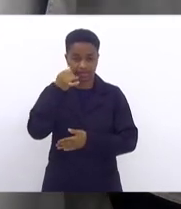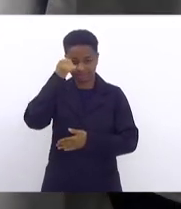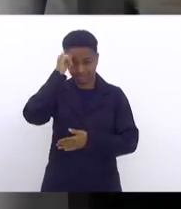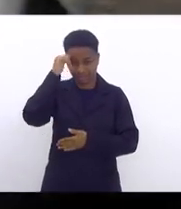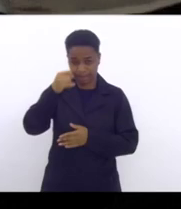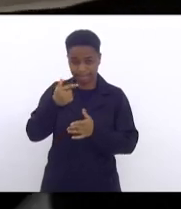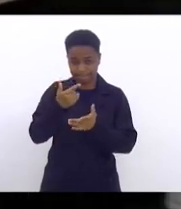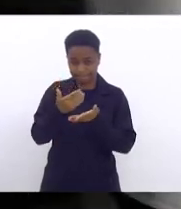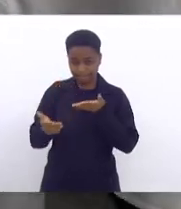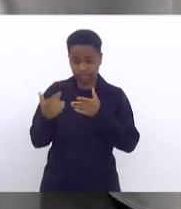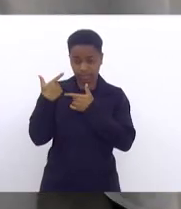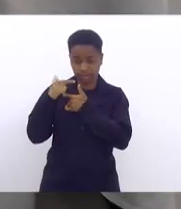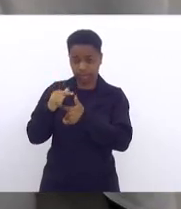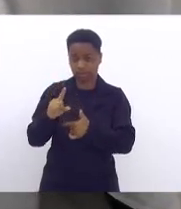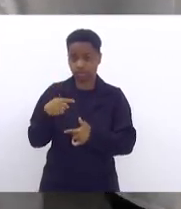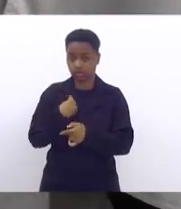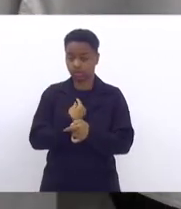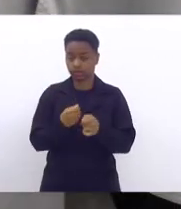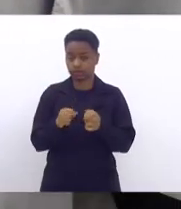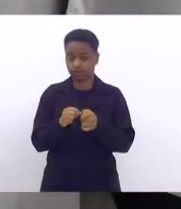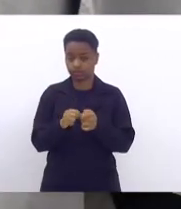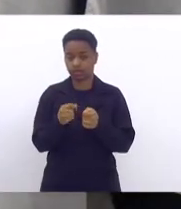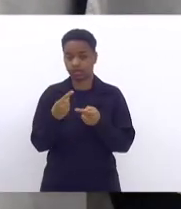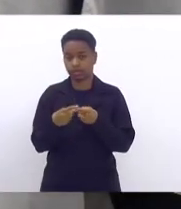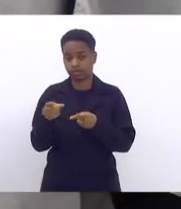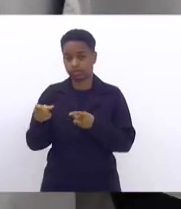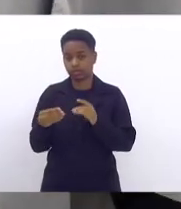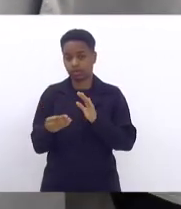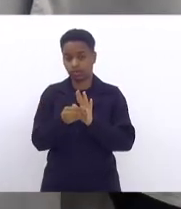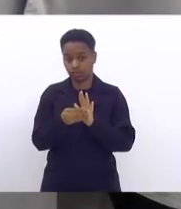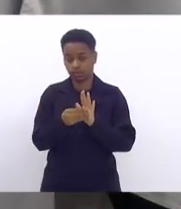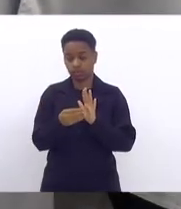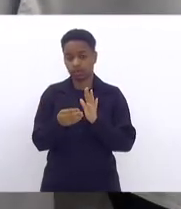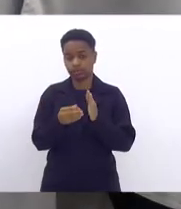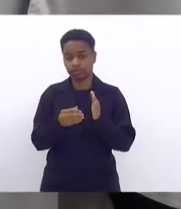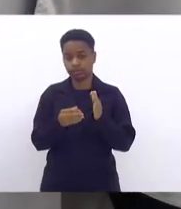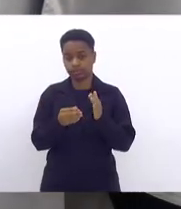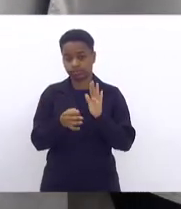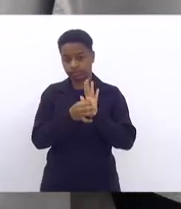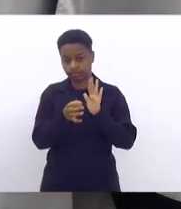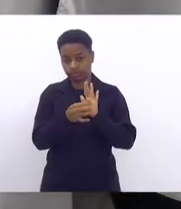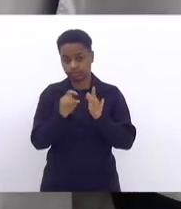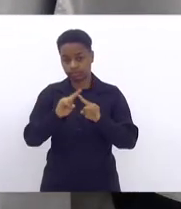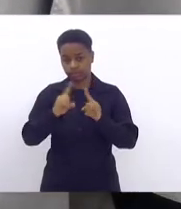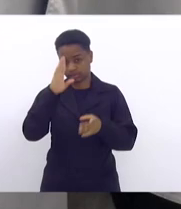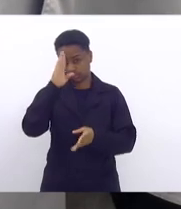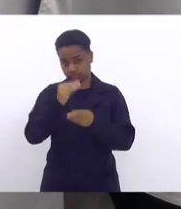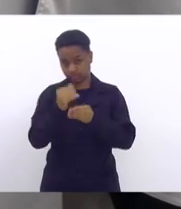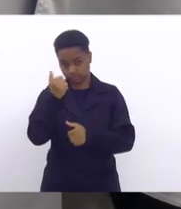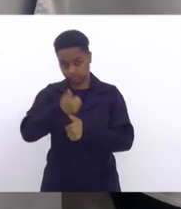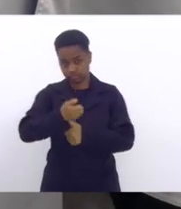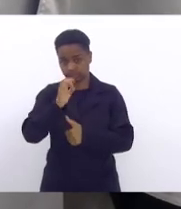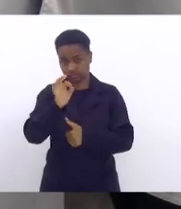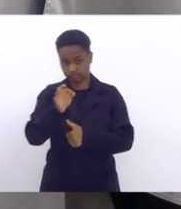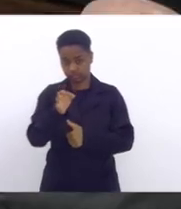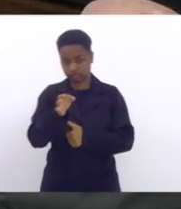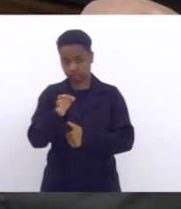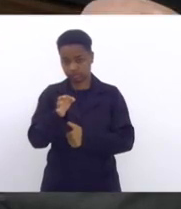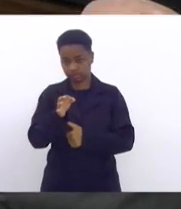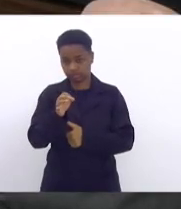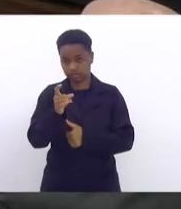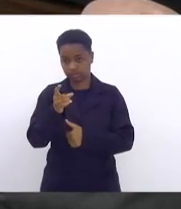A gente está fazendo isso porque Vossa Excelência deu o parecer pelas emendas, mas concluindo por substitutivo. Então, dentro do substitutivo, na verdade, eu